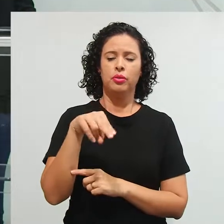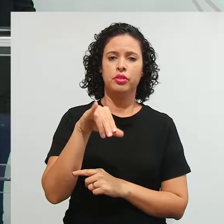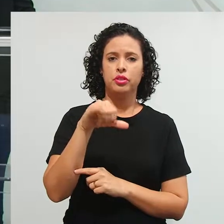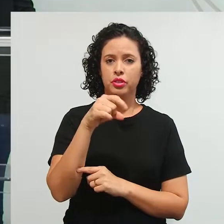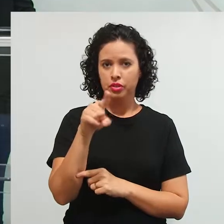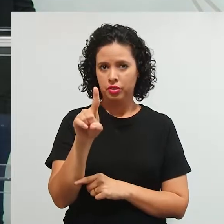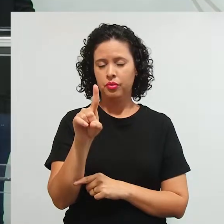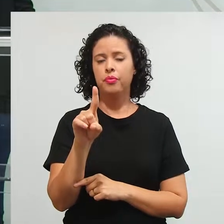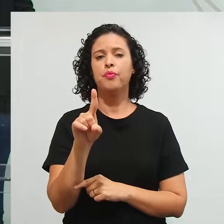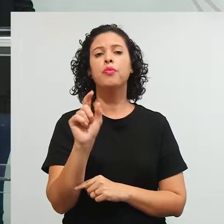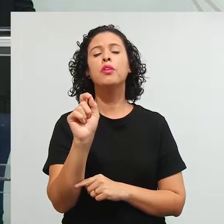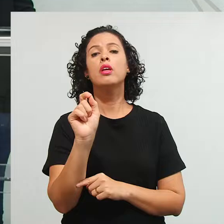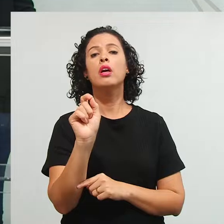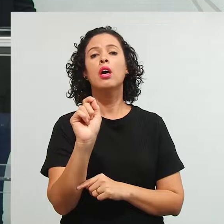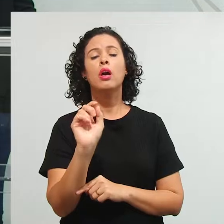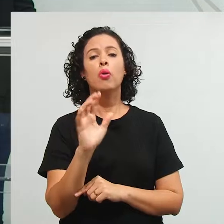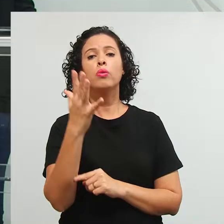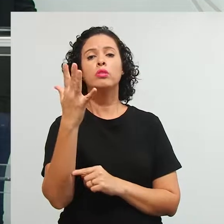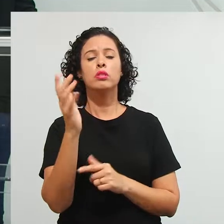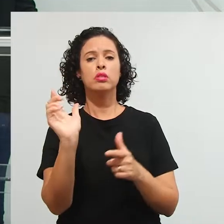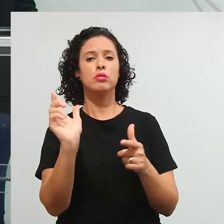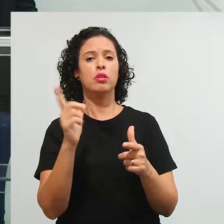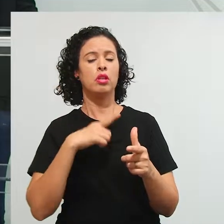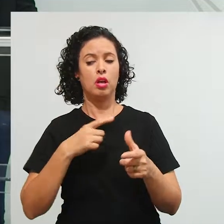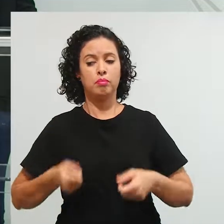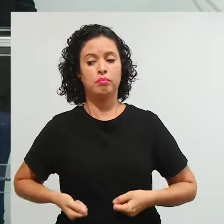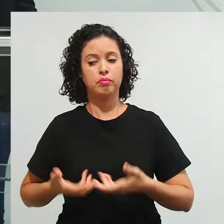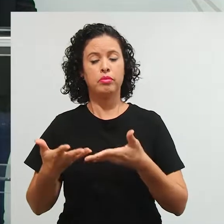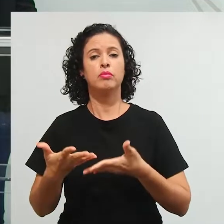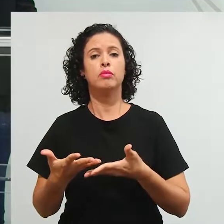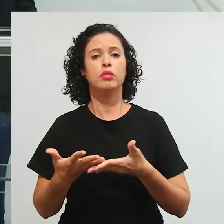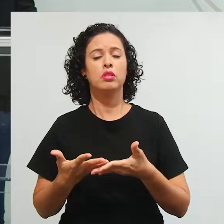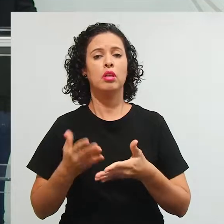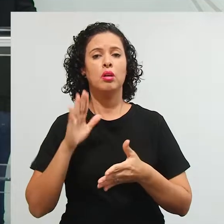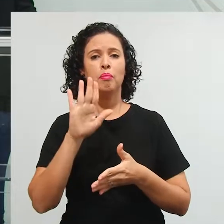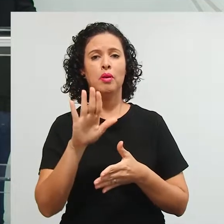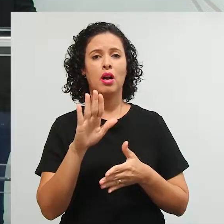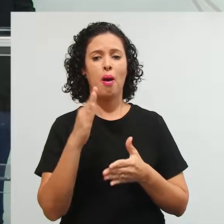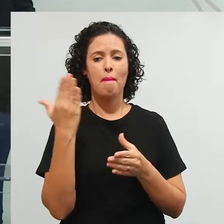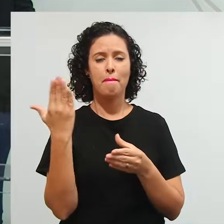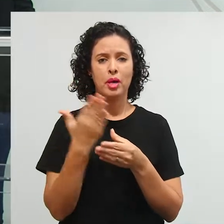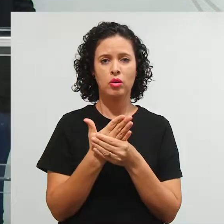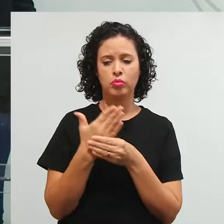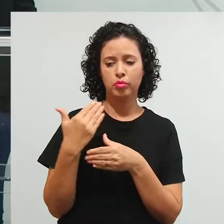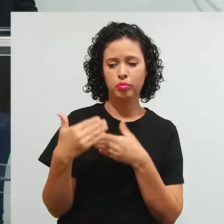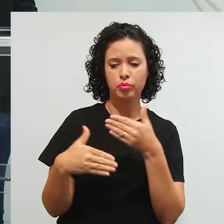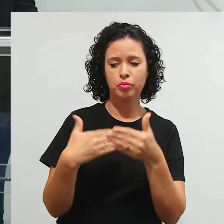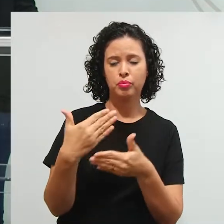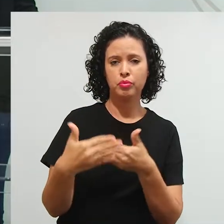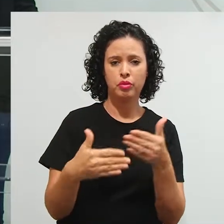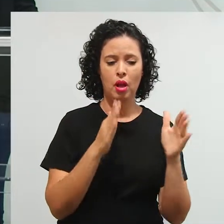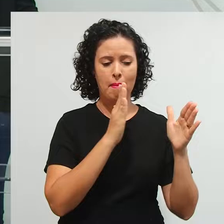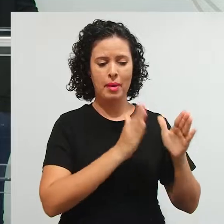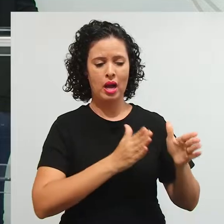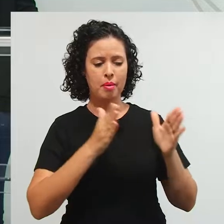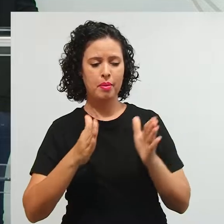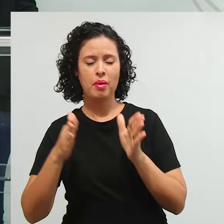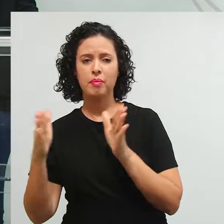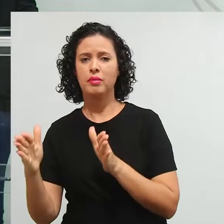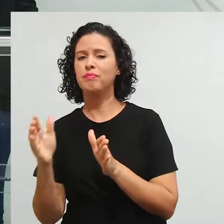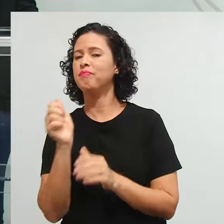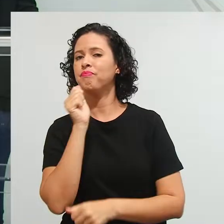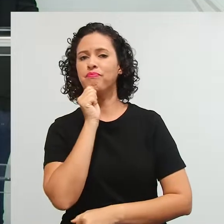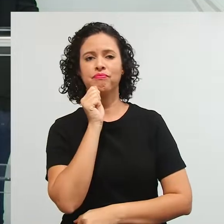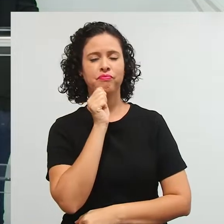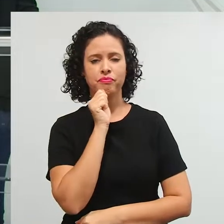algum motivo, realizou uma despesa que não processou-se pelos estágios da despesa.